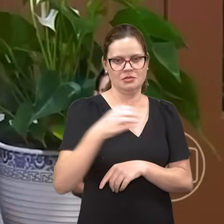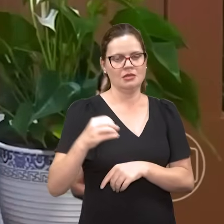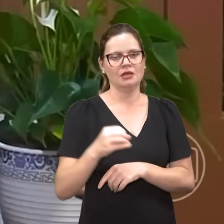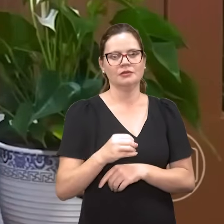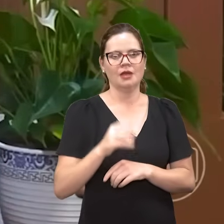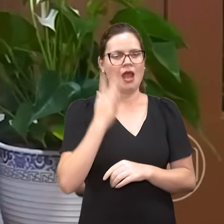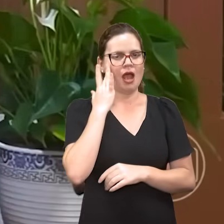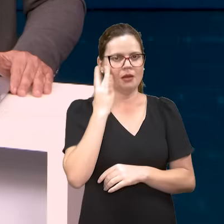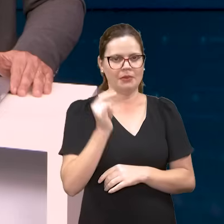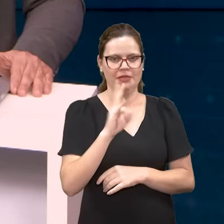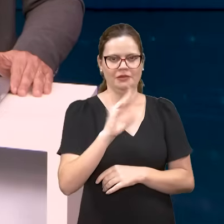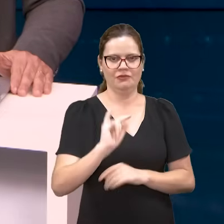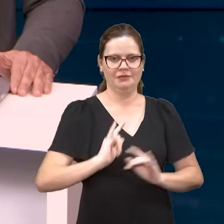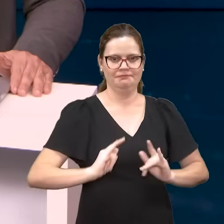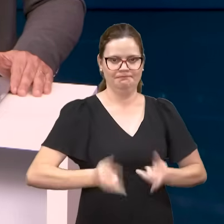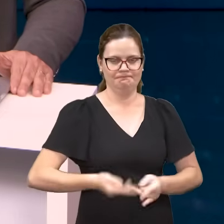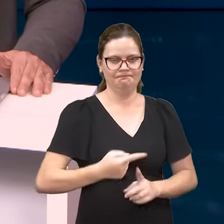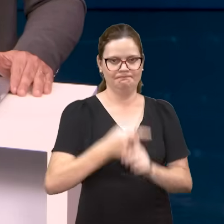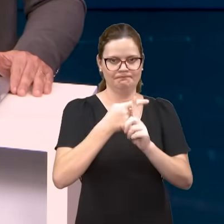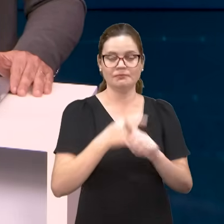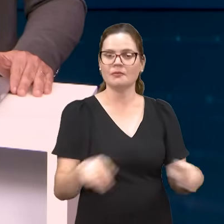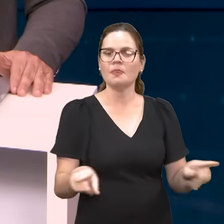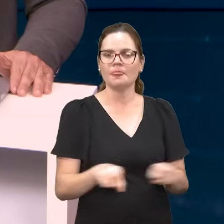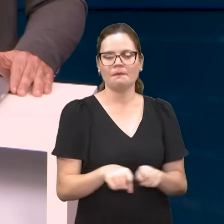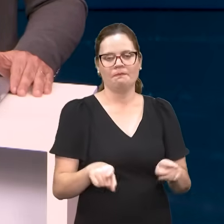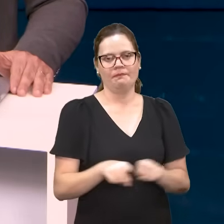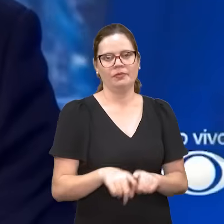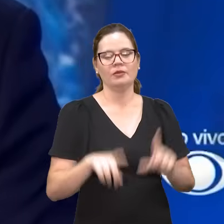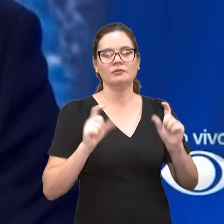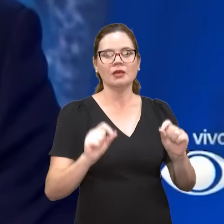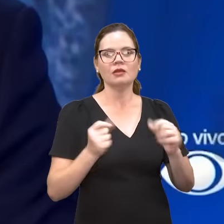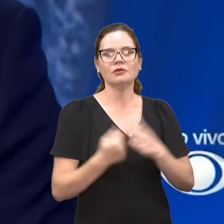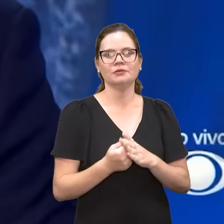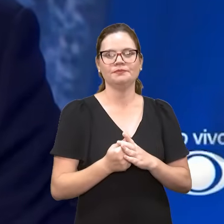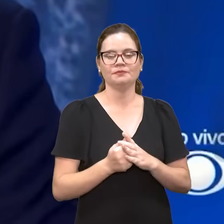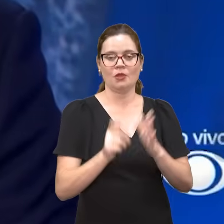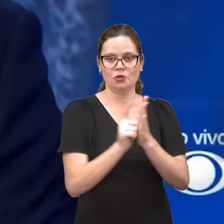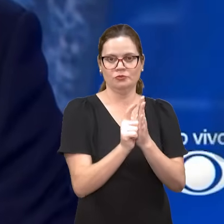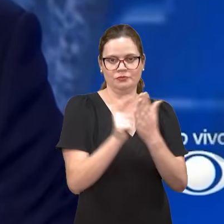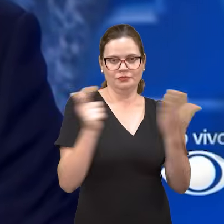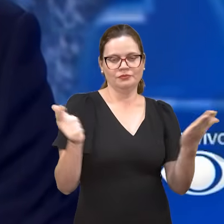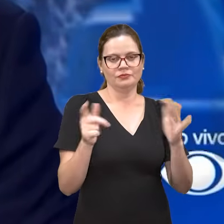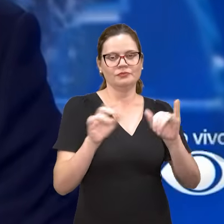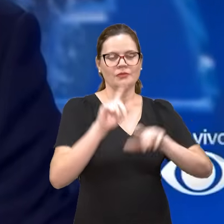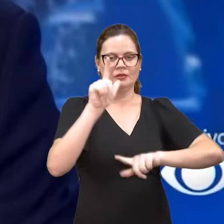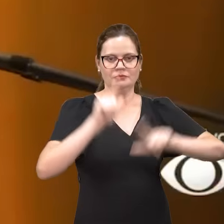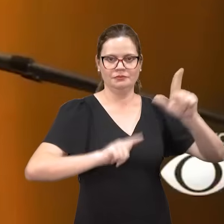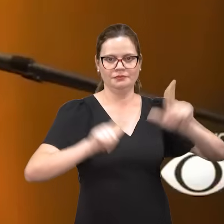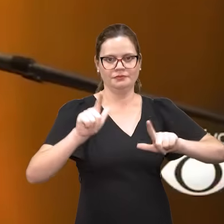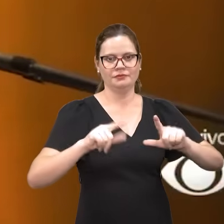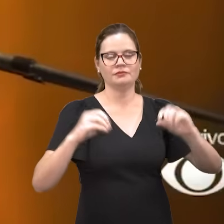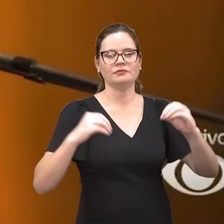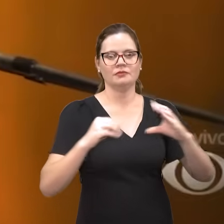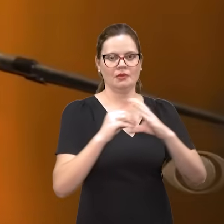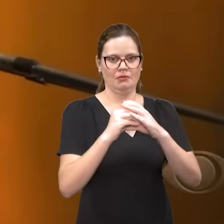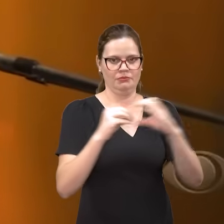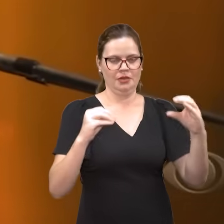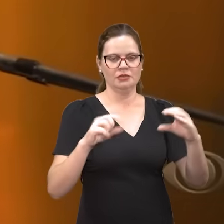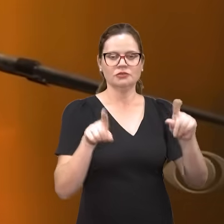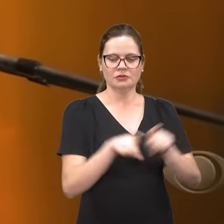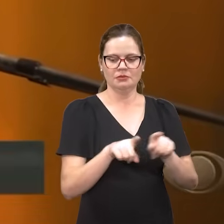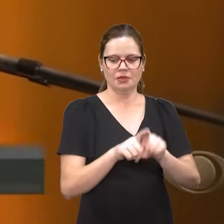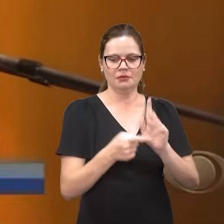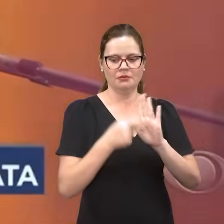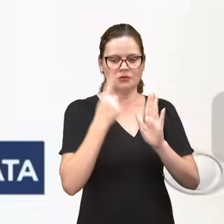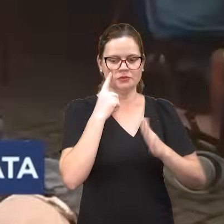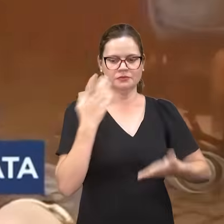enterro vai ser amanhã. Também a nível nacional, o Jornal da Band noticiou no sábado o falecimento do pastor Gedeuti.